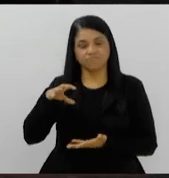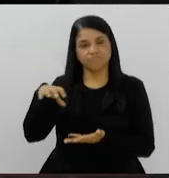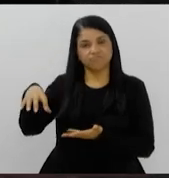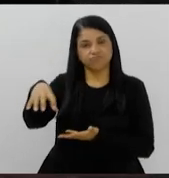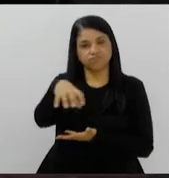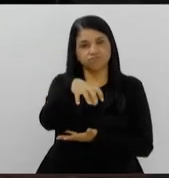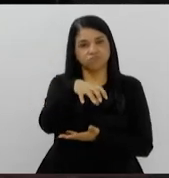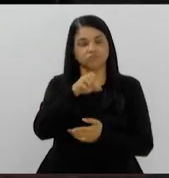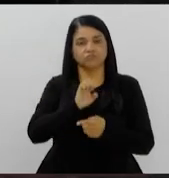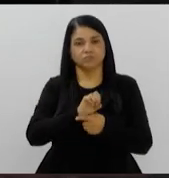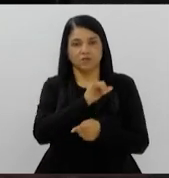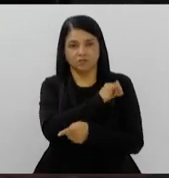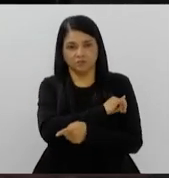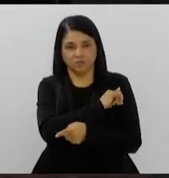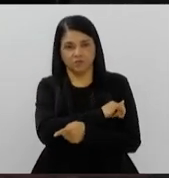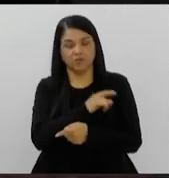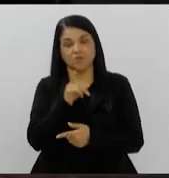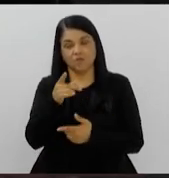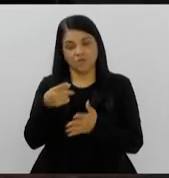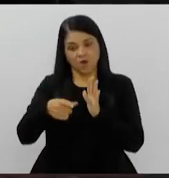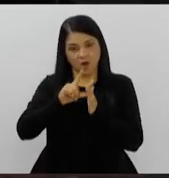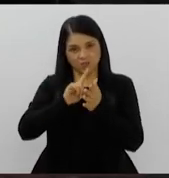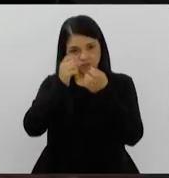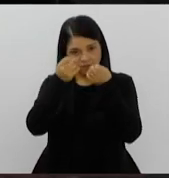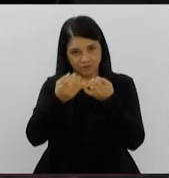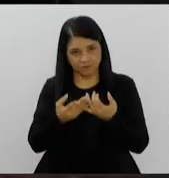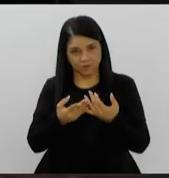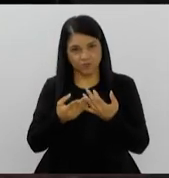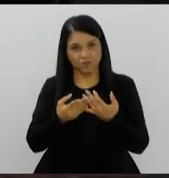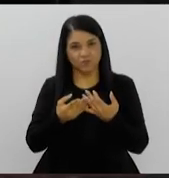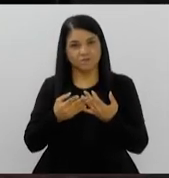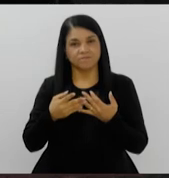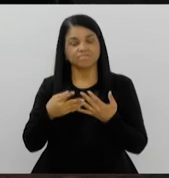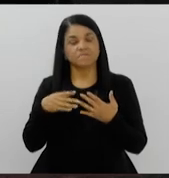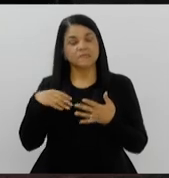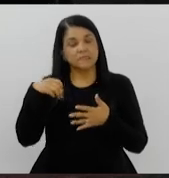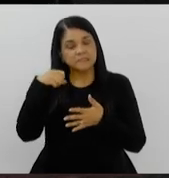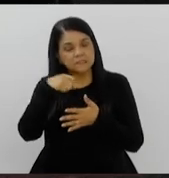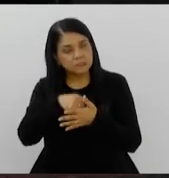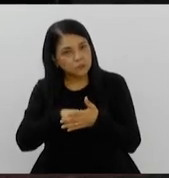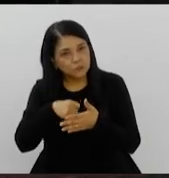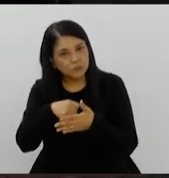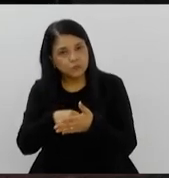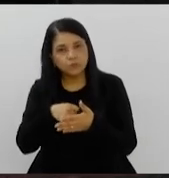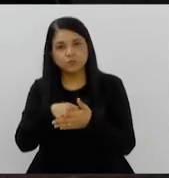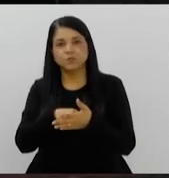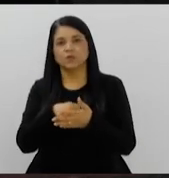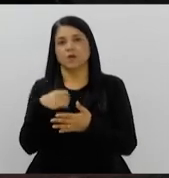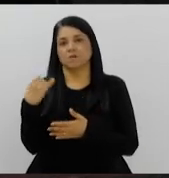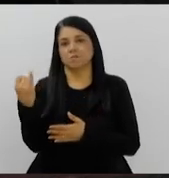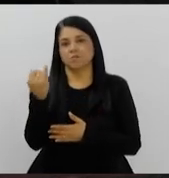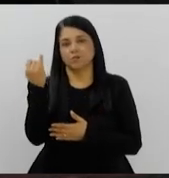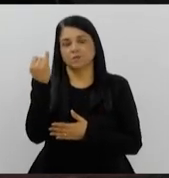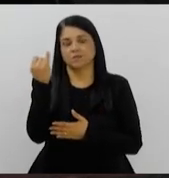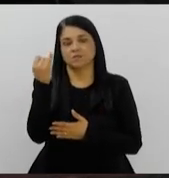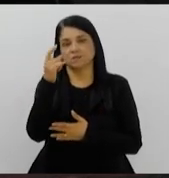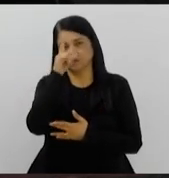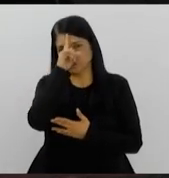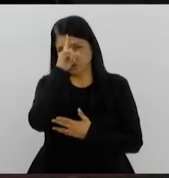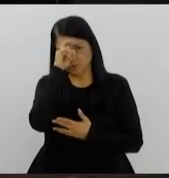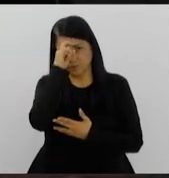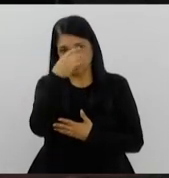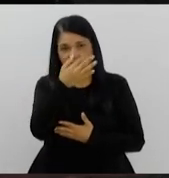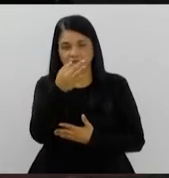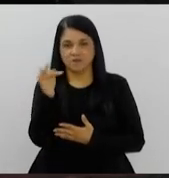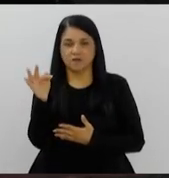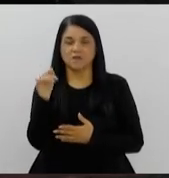do Rio de Janeiro. Como Vossa Excelência falou, os últimos dias têm sido dias de luta, porque a gente sabe a importância dessa rede hospitalar, não